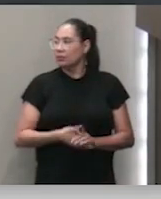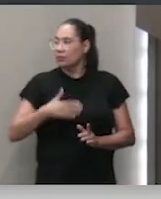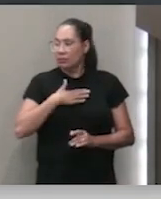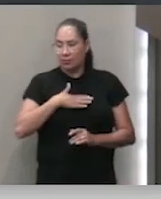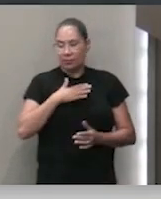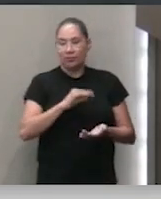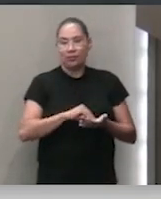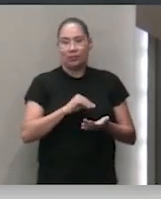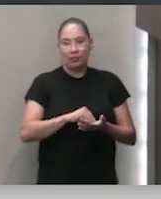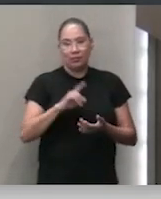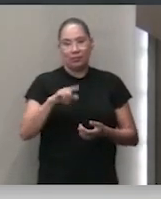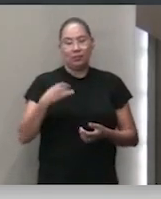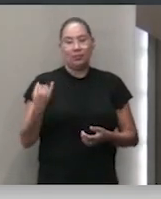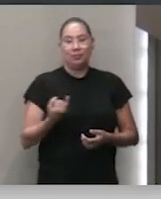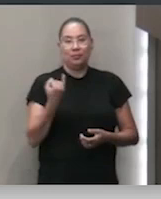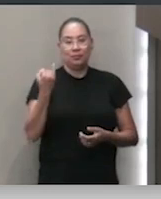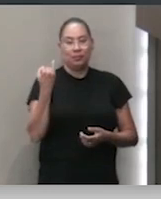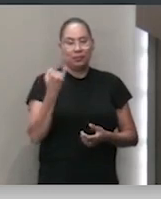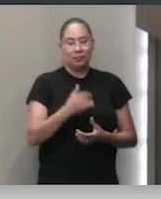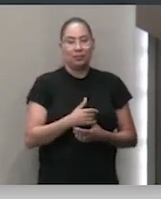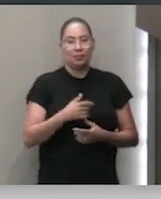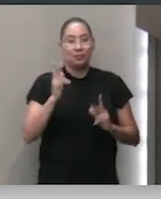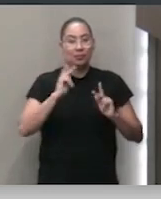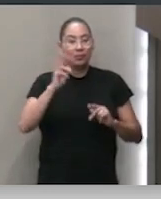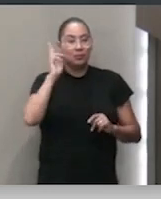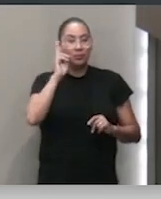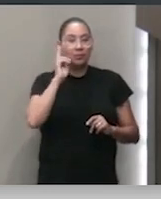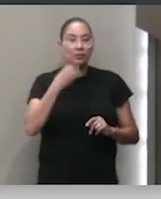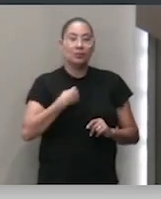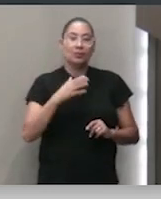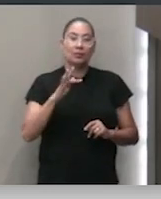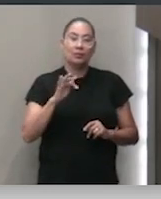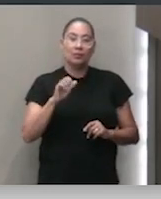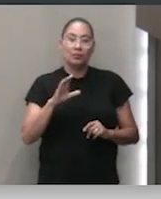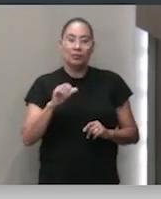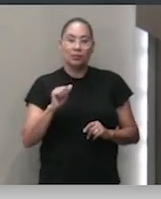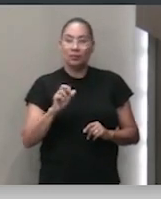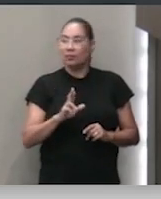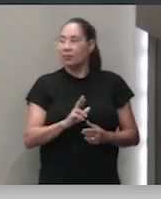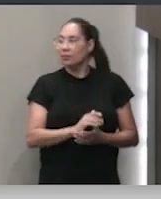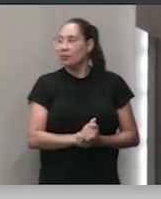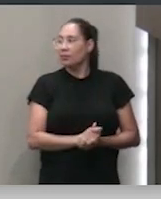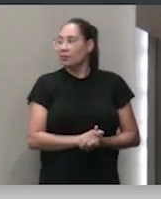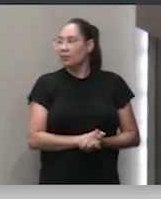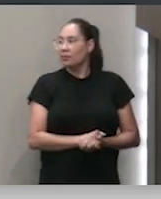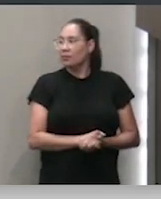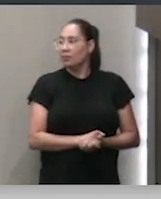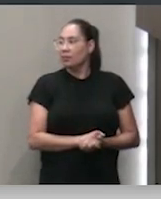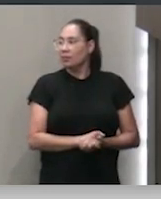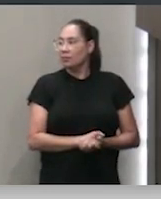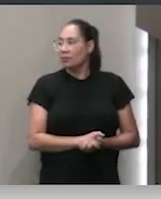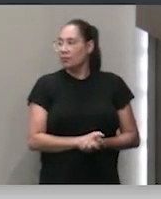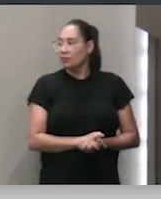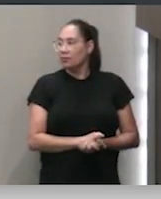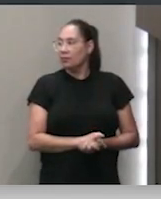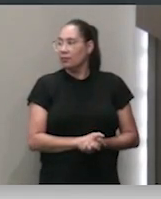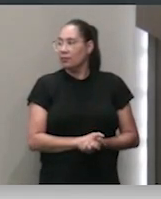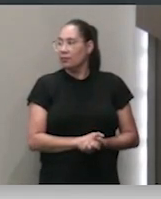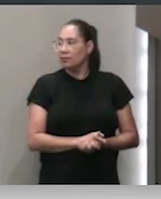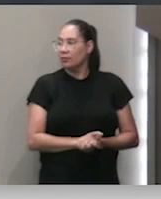gente, isso é importante. Ser lembrado, né, meu? Estava na FECAR lá. Não me viu na FECAR? Na